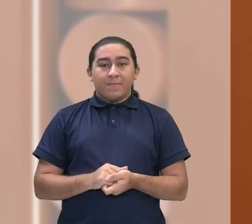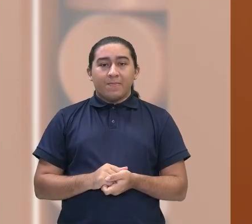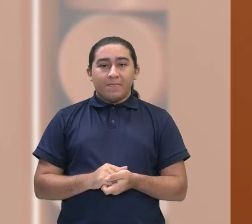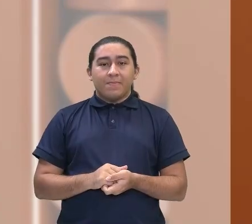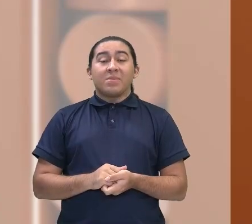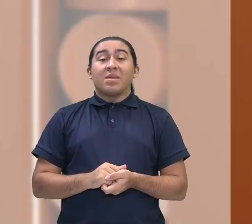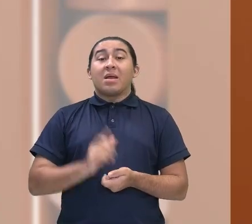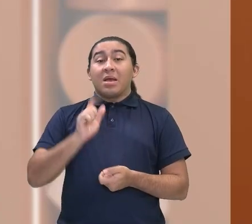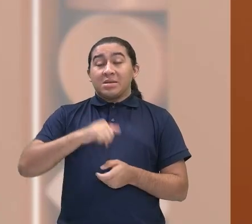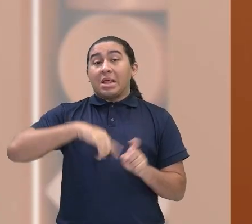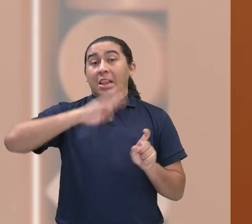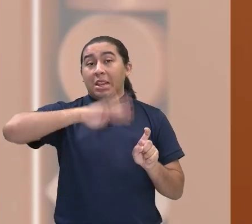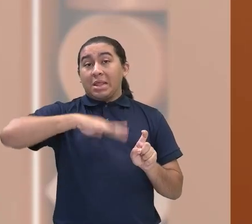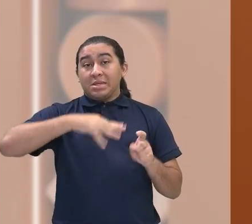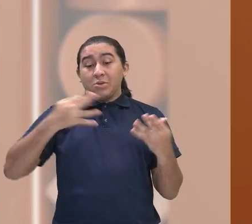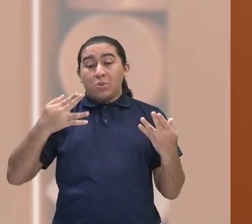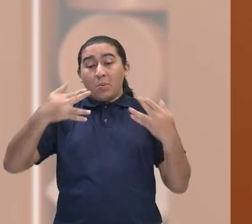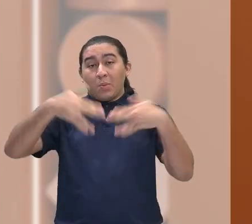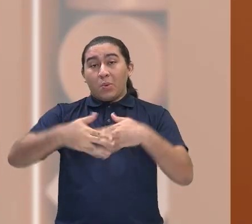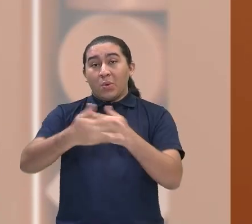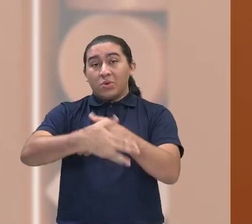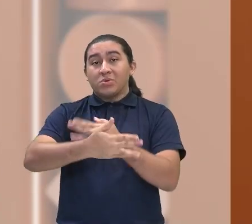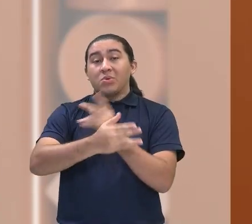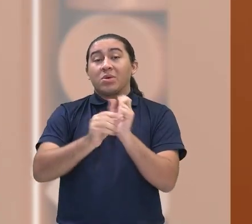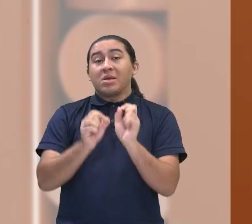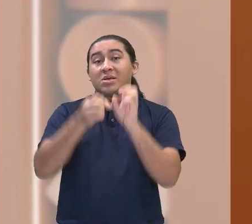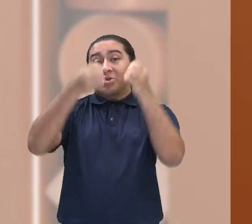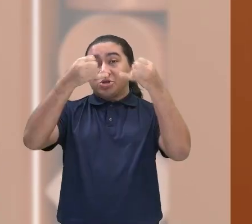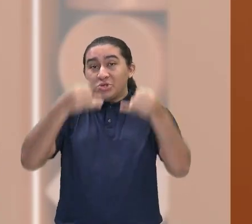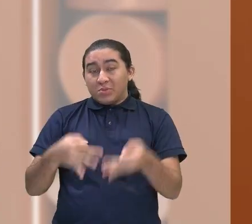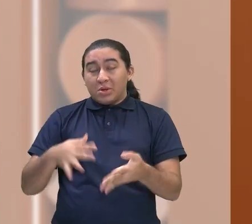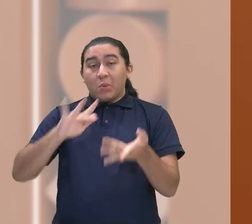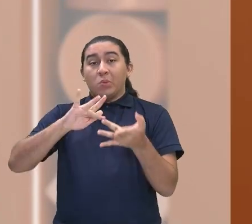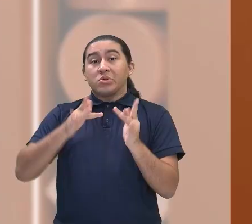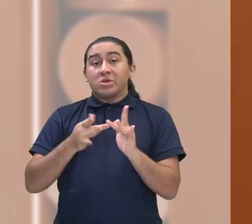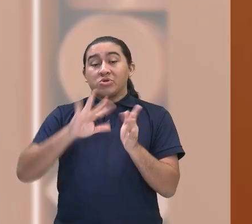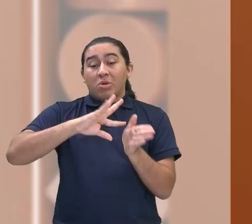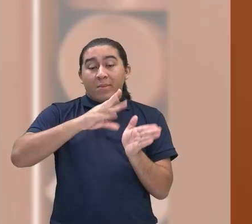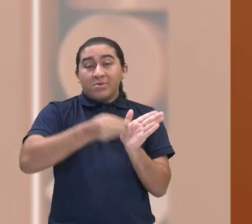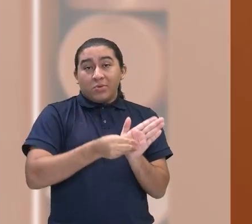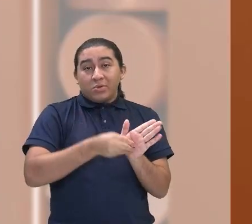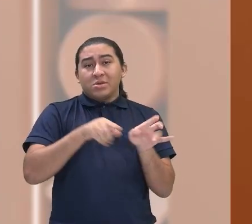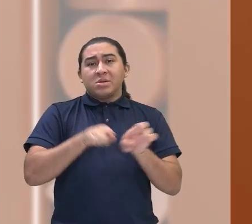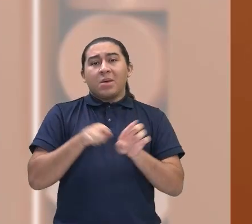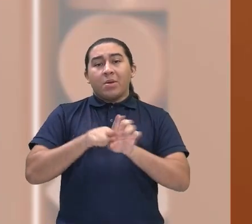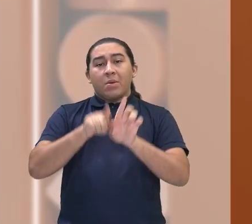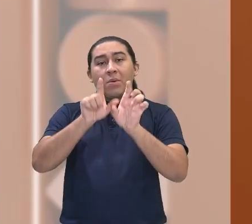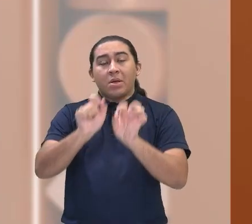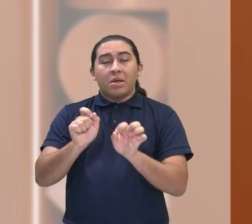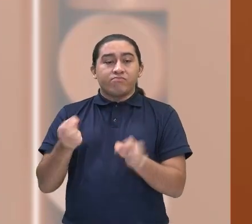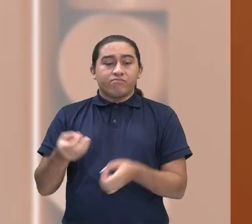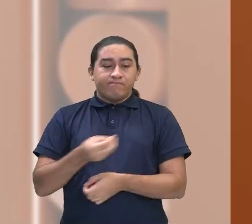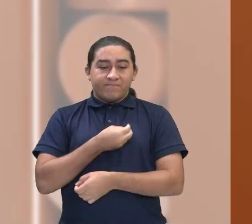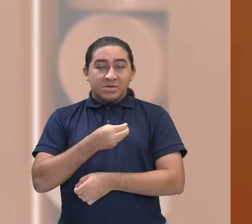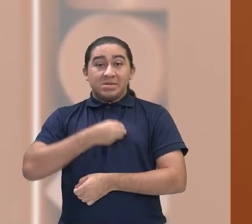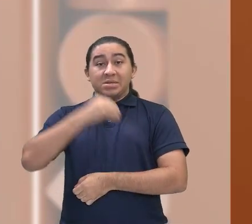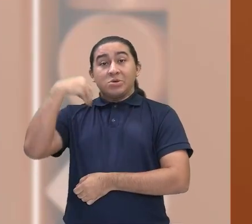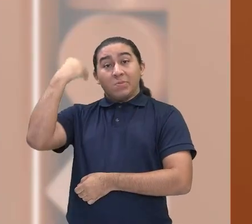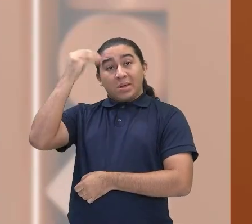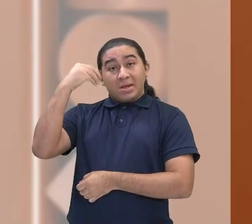querida lenda do boto, ela reflete o contexto da Amazônia, as vivências amazônicas,